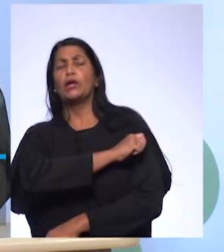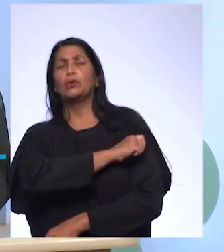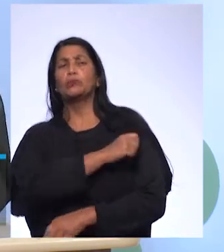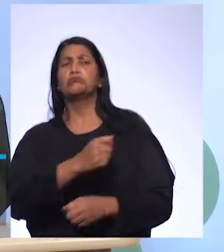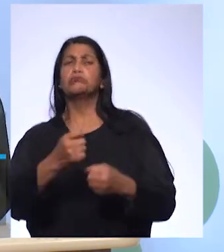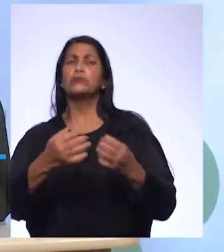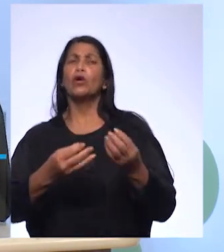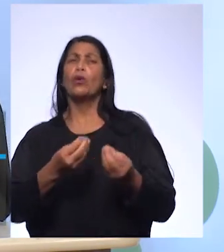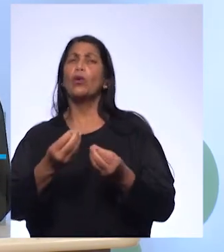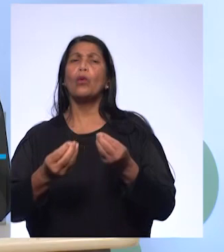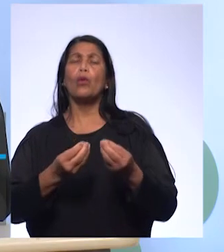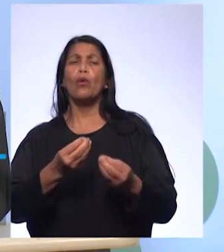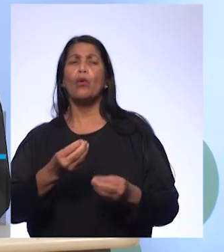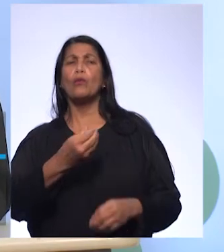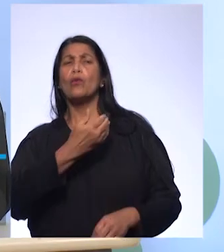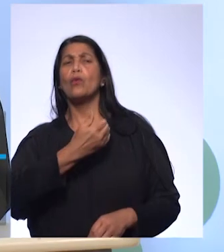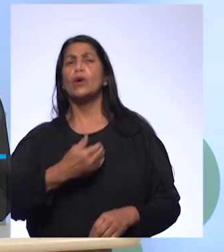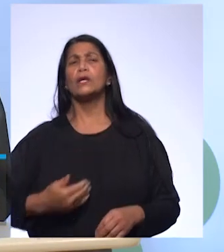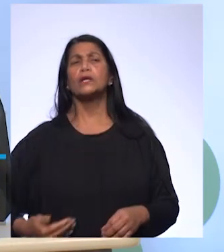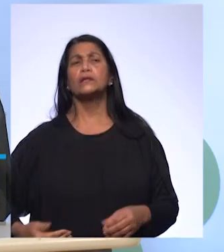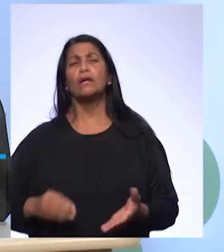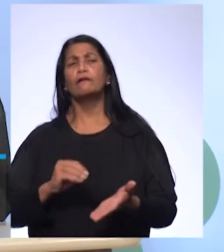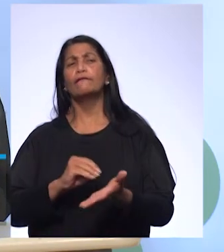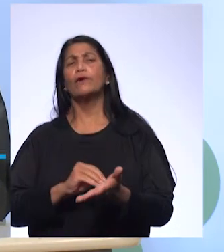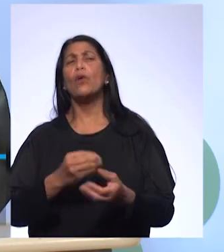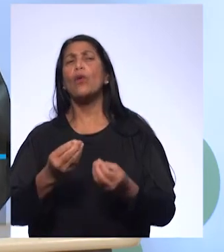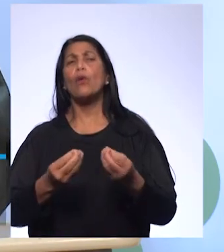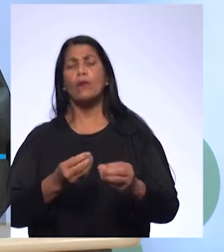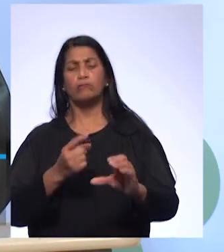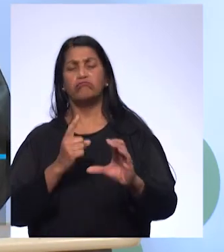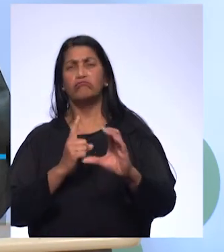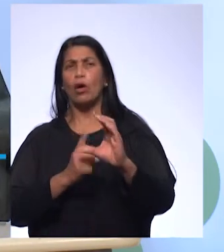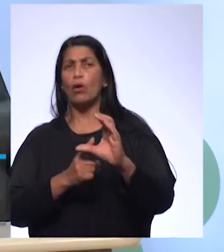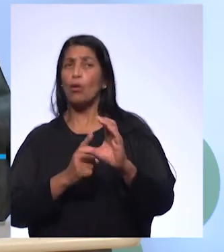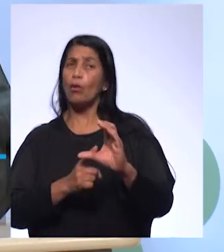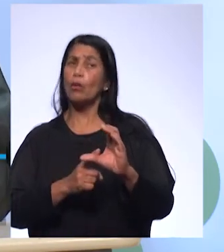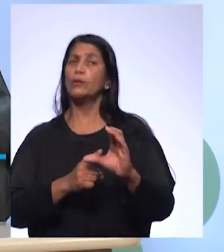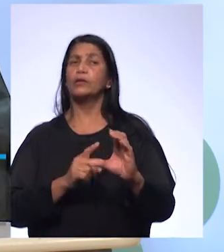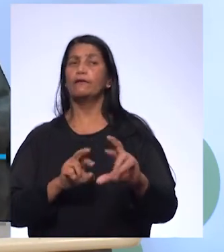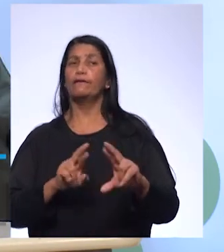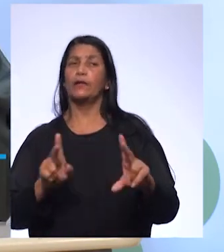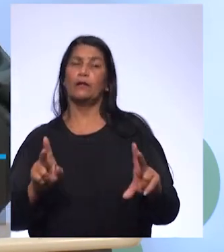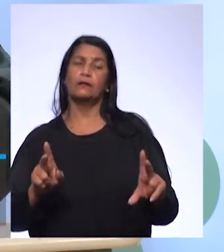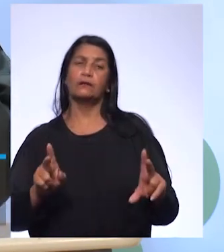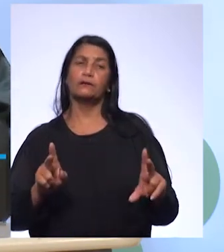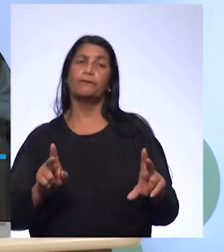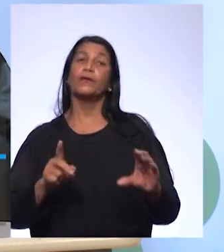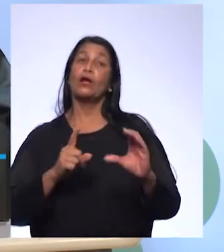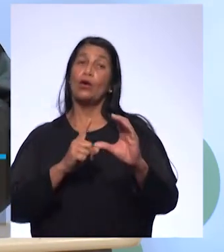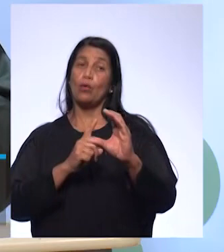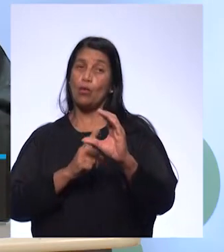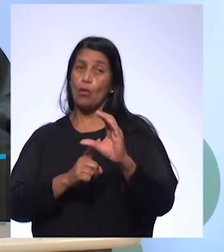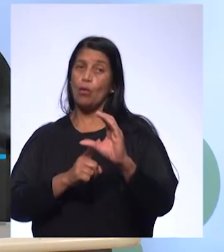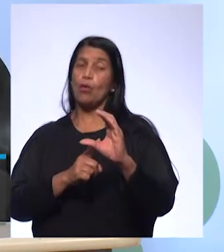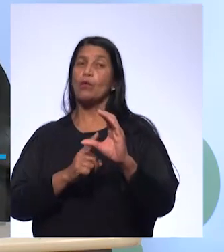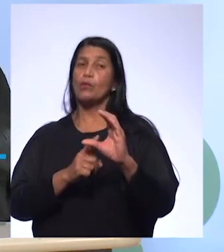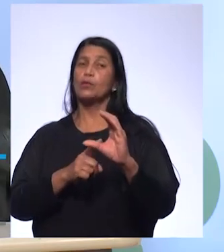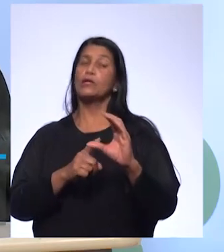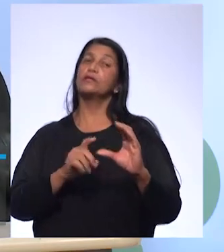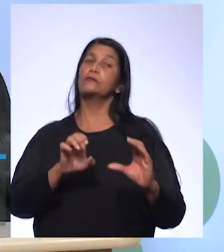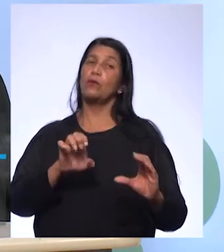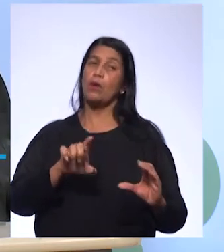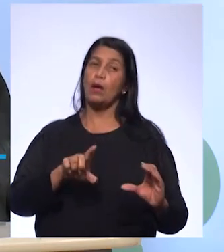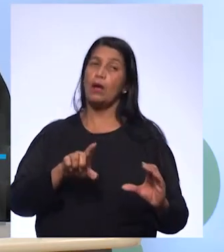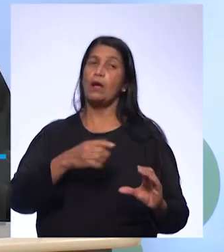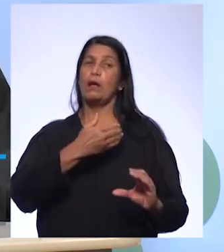do Estado, né? E o comunismo é diferente, é justamente a presença do